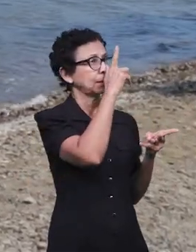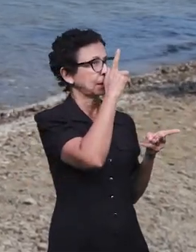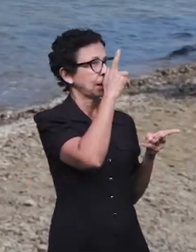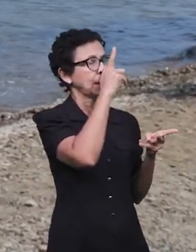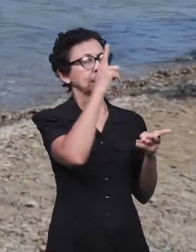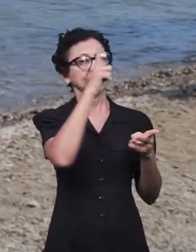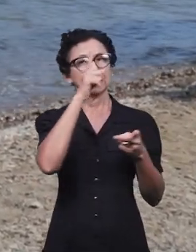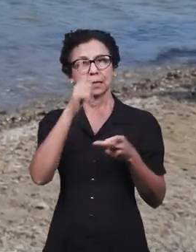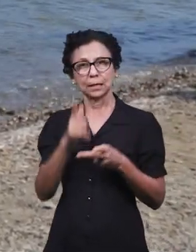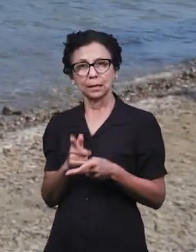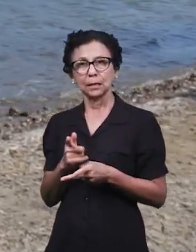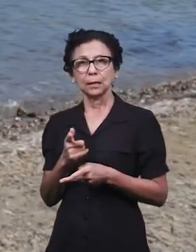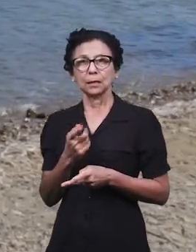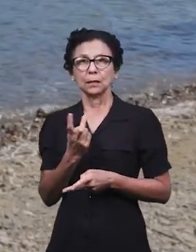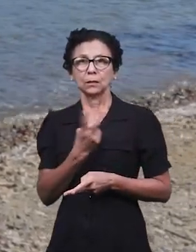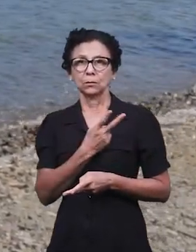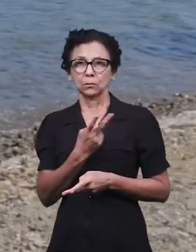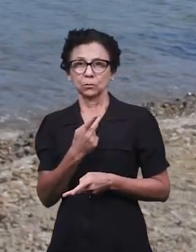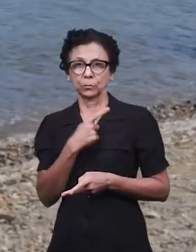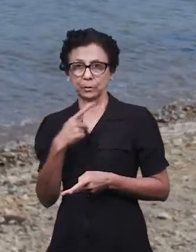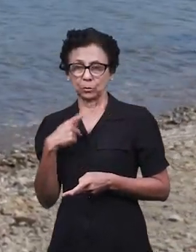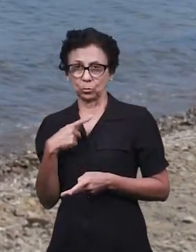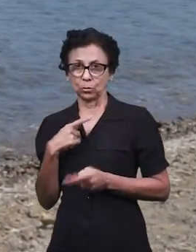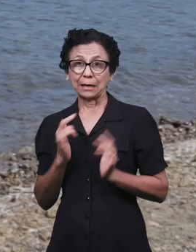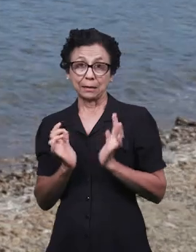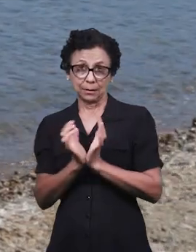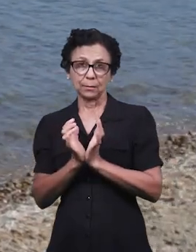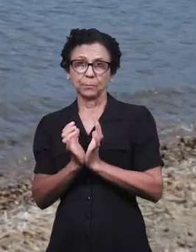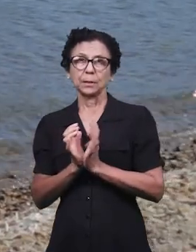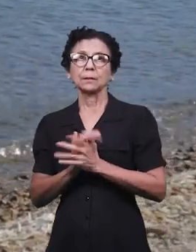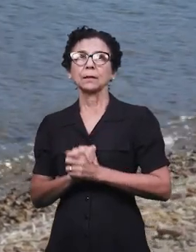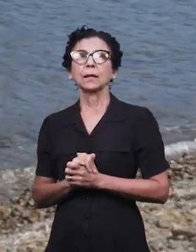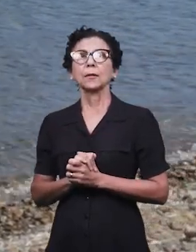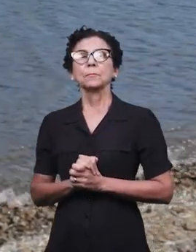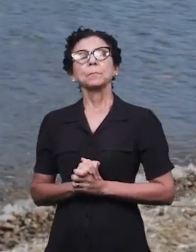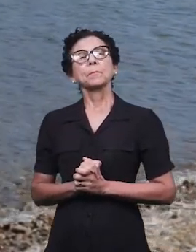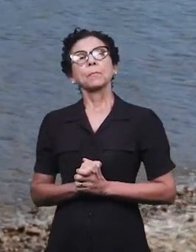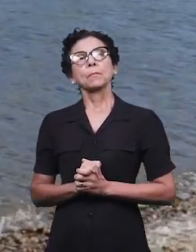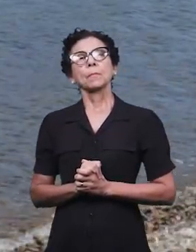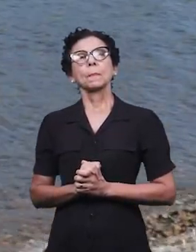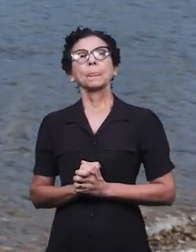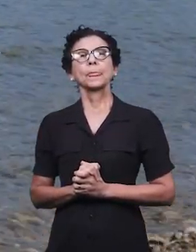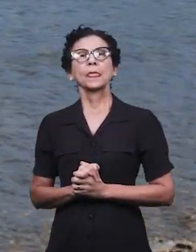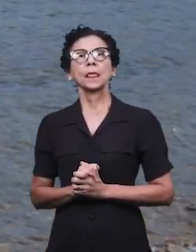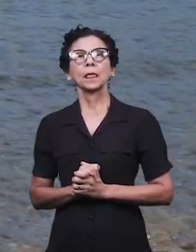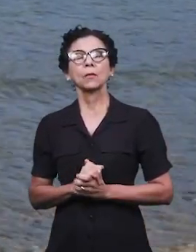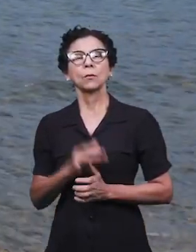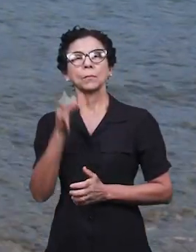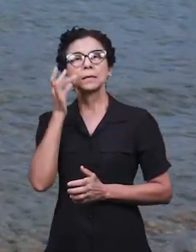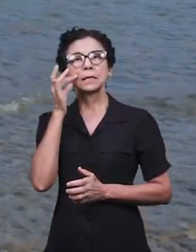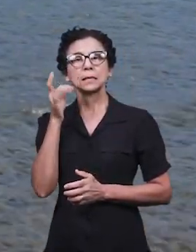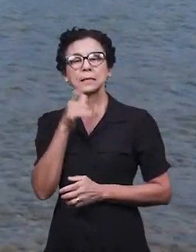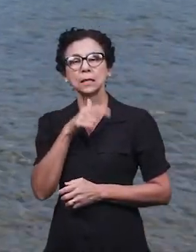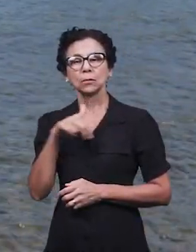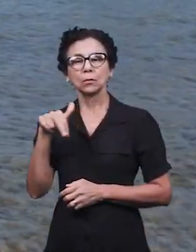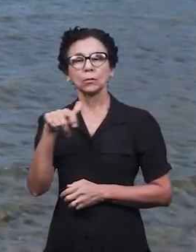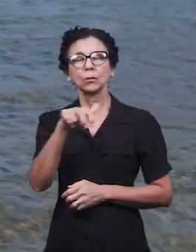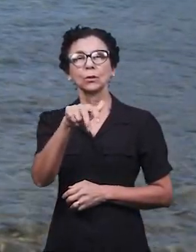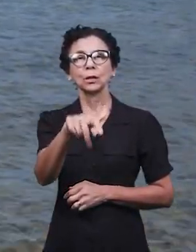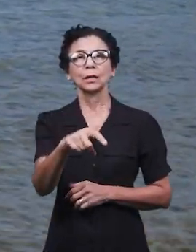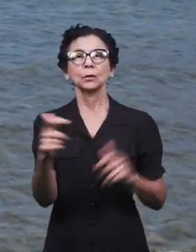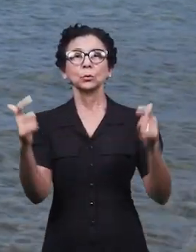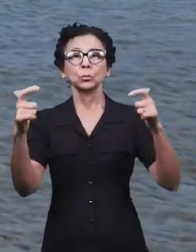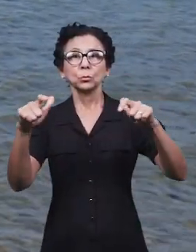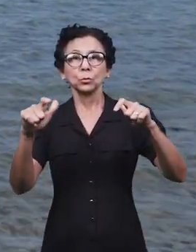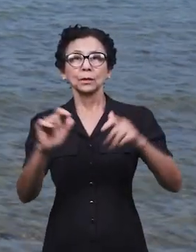às cidades para as quais, ou para as igrejas que estavam nessas cidades, o apóstolo João escreveu as